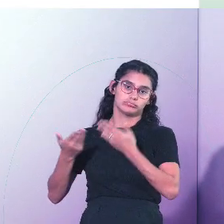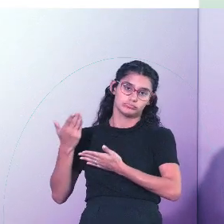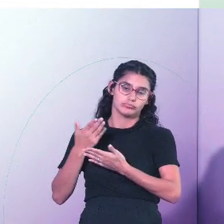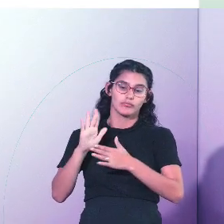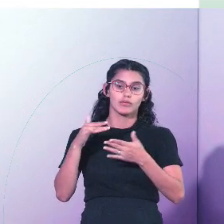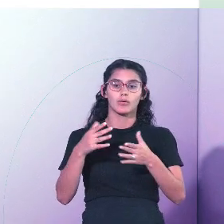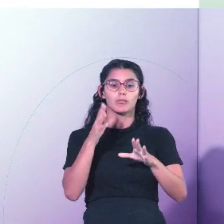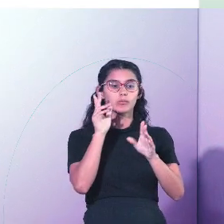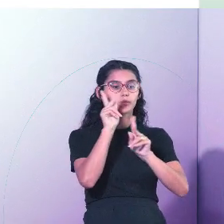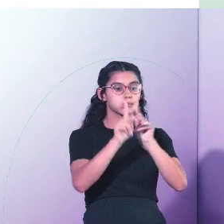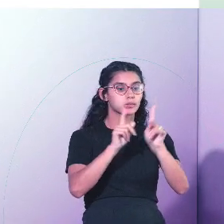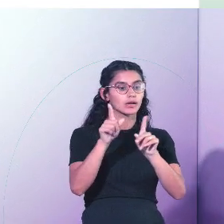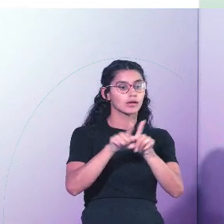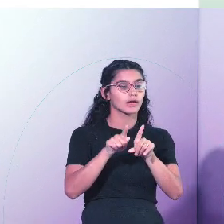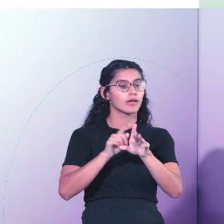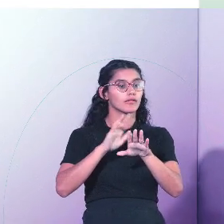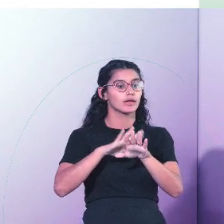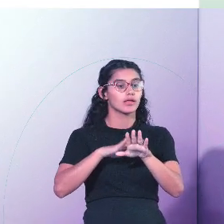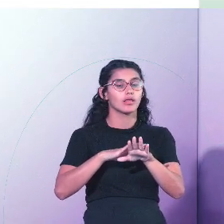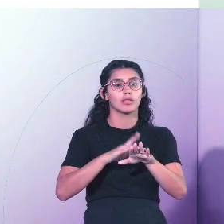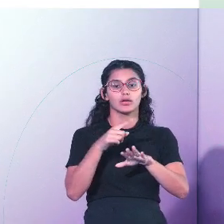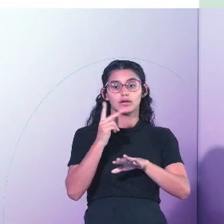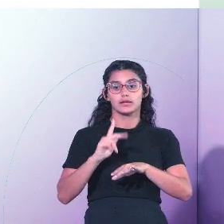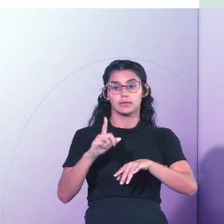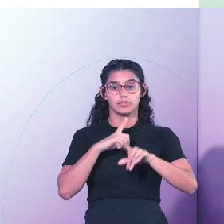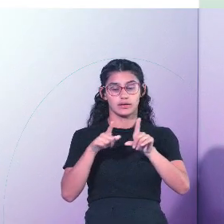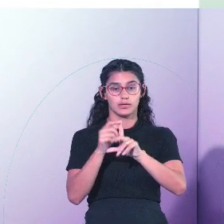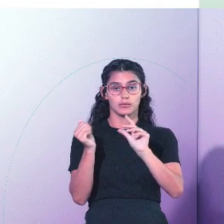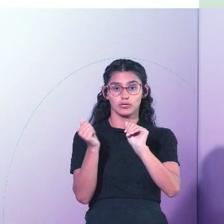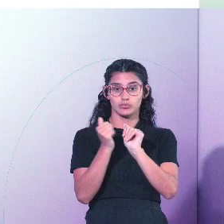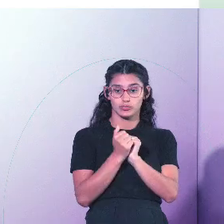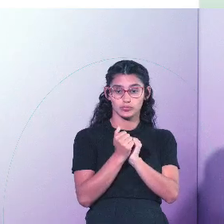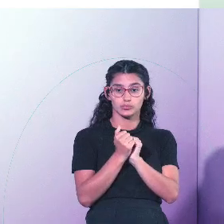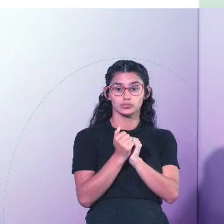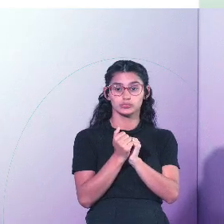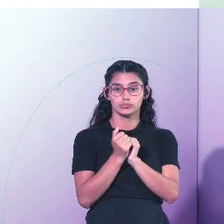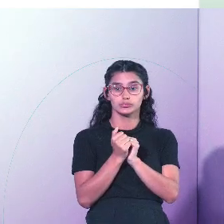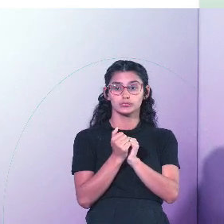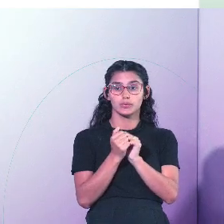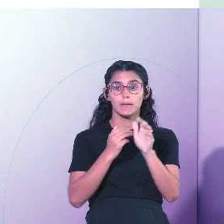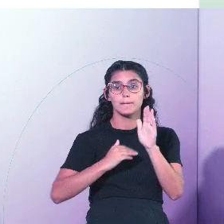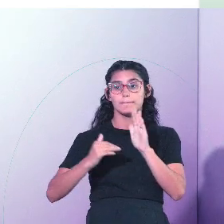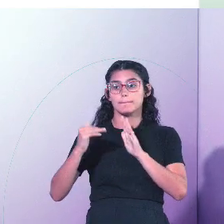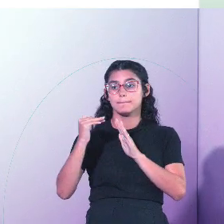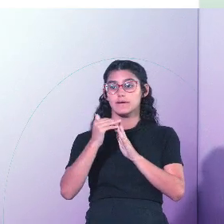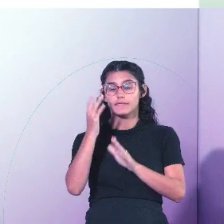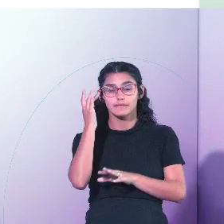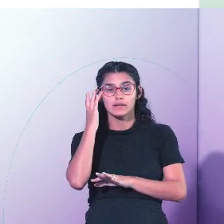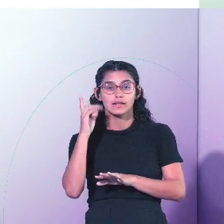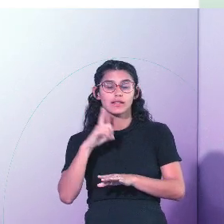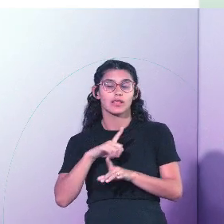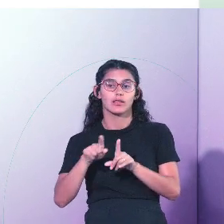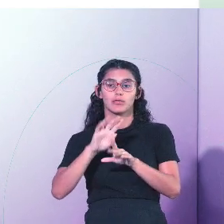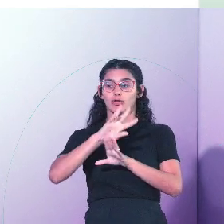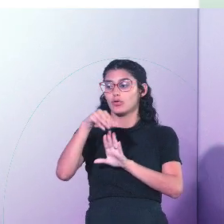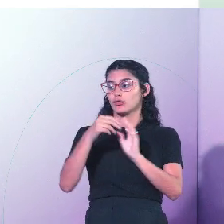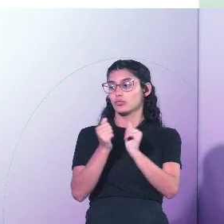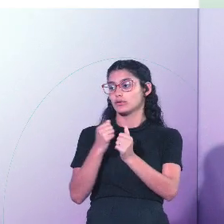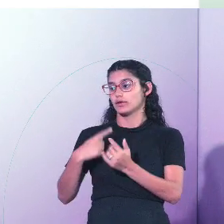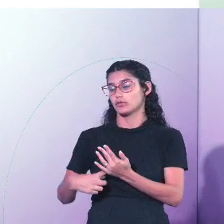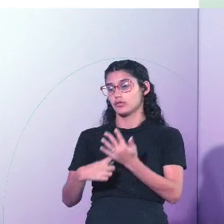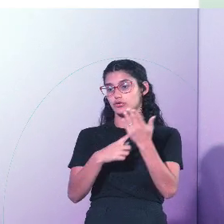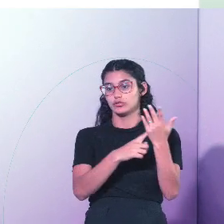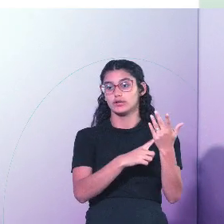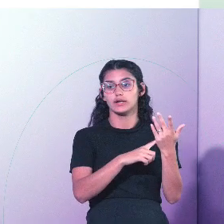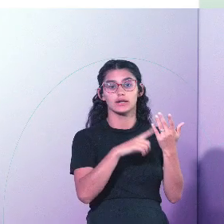Que população que está sendo afetada? A gente sempre tem a tendência de dar mais facilidade de incorporação a tecnologias que